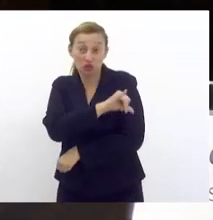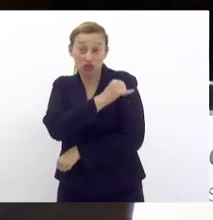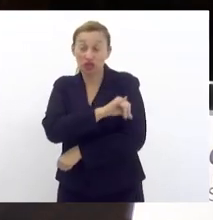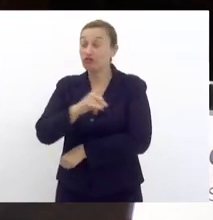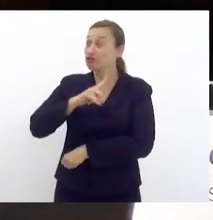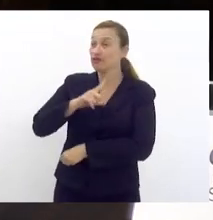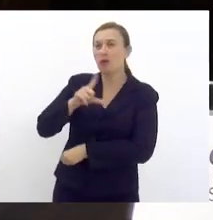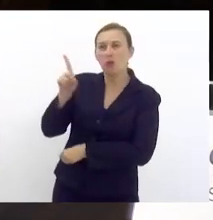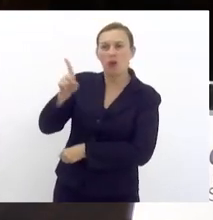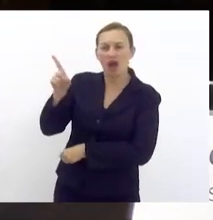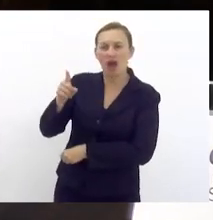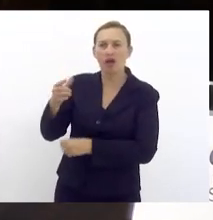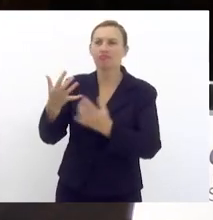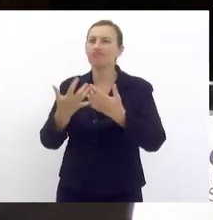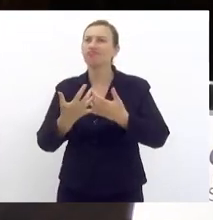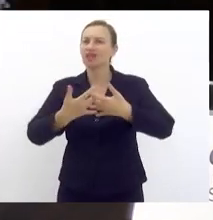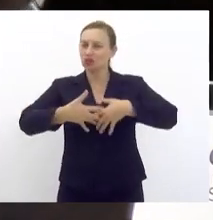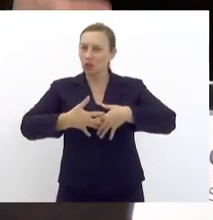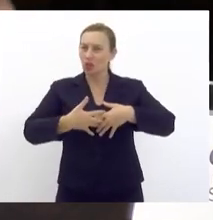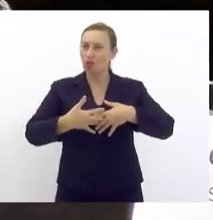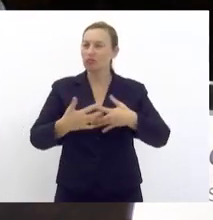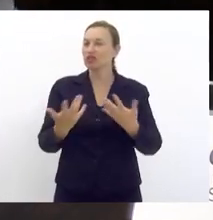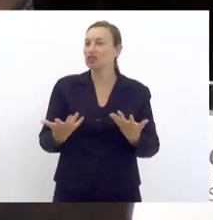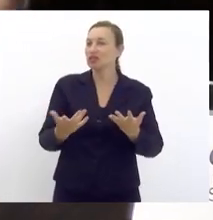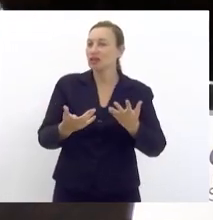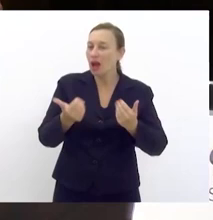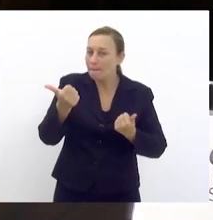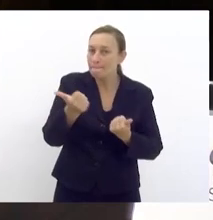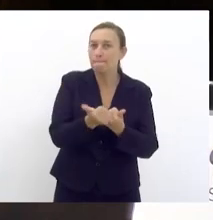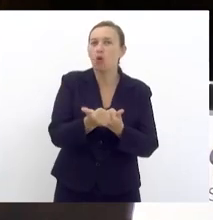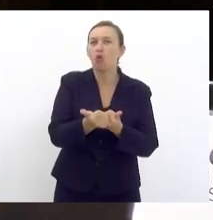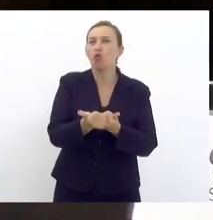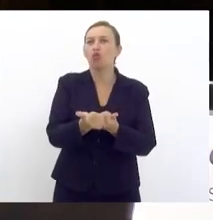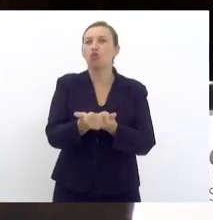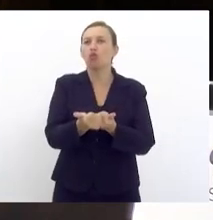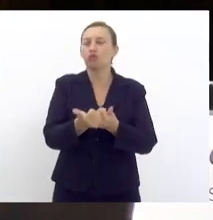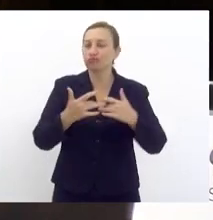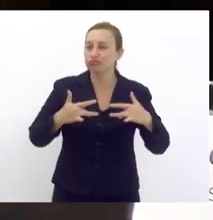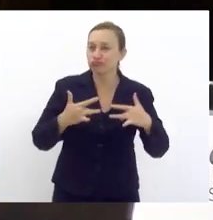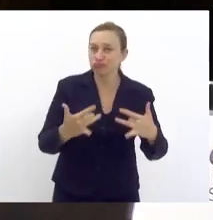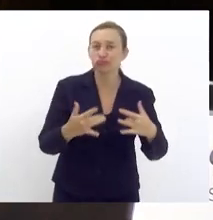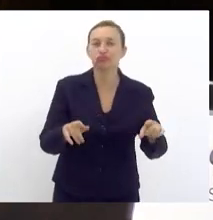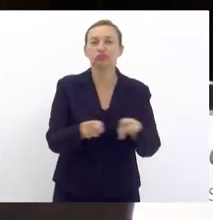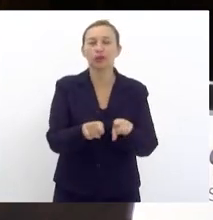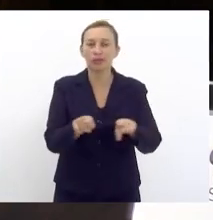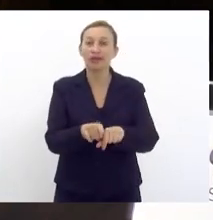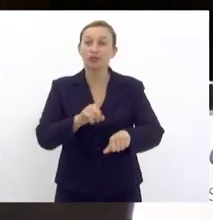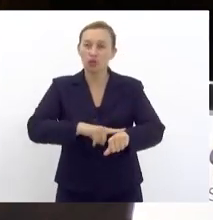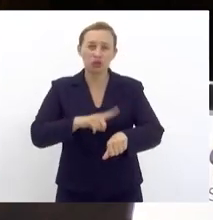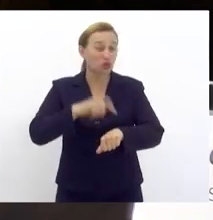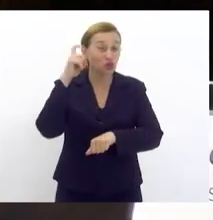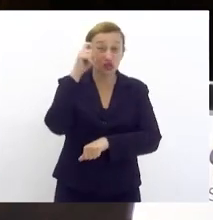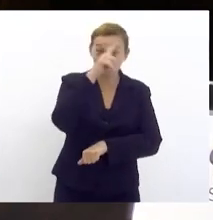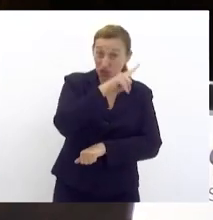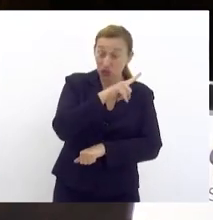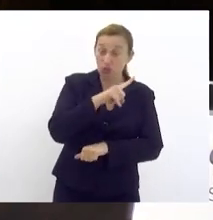lá em Petrópolis, prestando apoio e solidariedade também naquele momento. Então, eu me